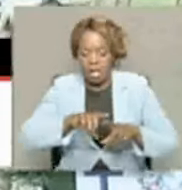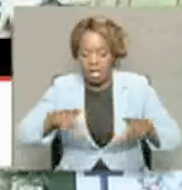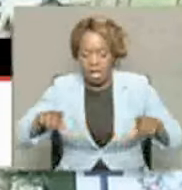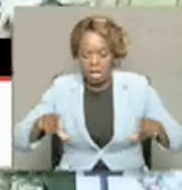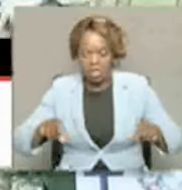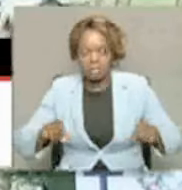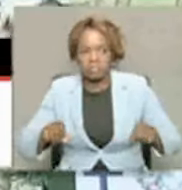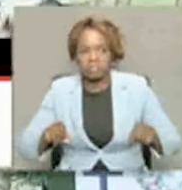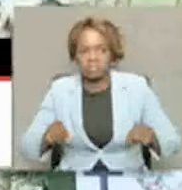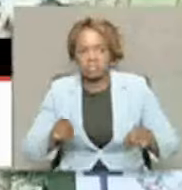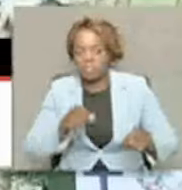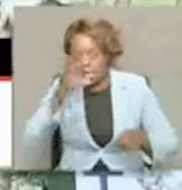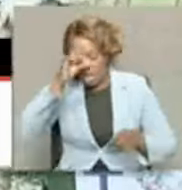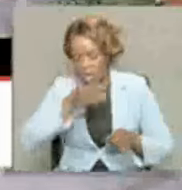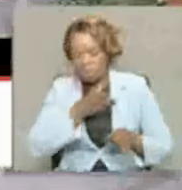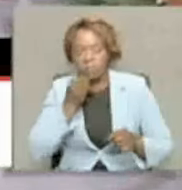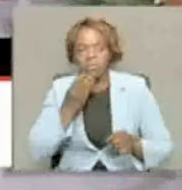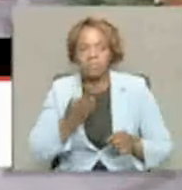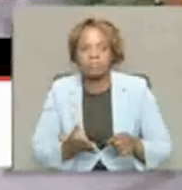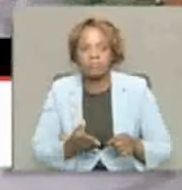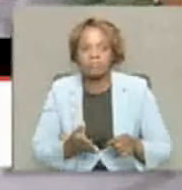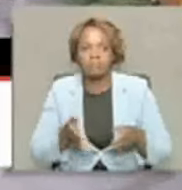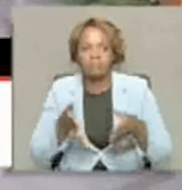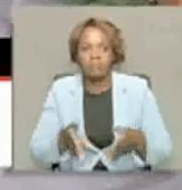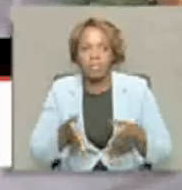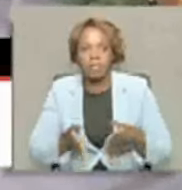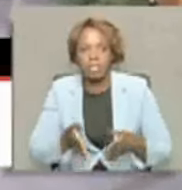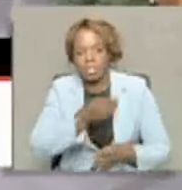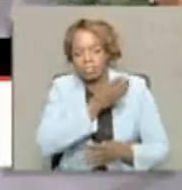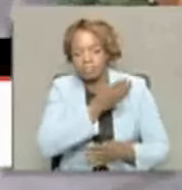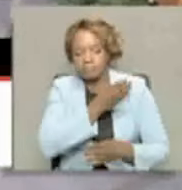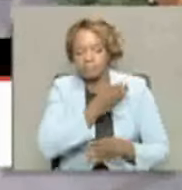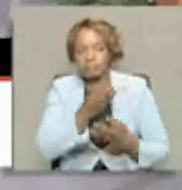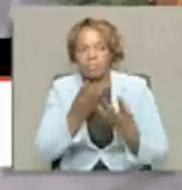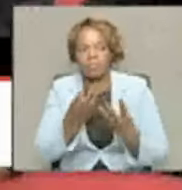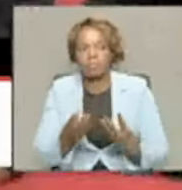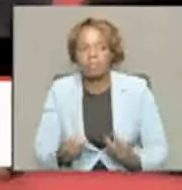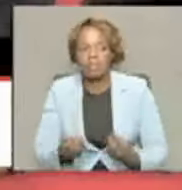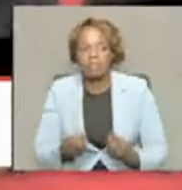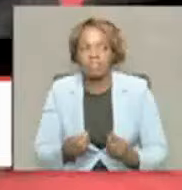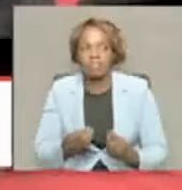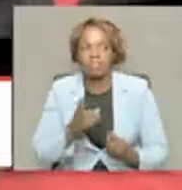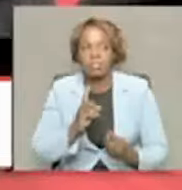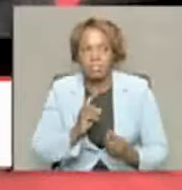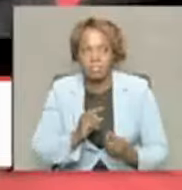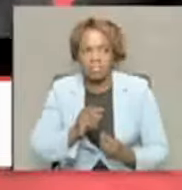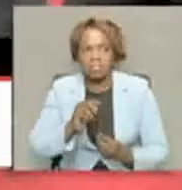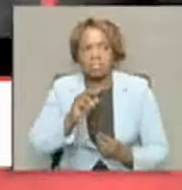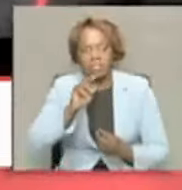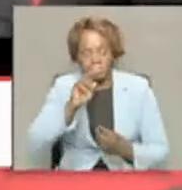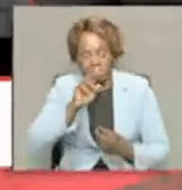mortais do nacionalista está neste momento aqui na sala de velório do Exército,